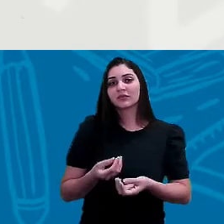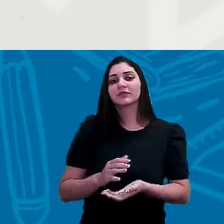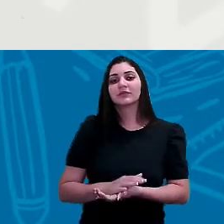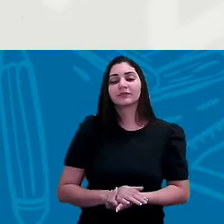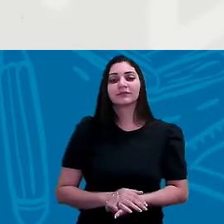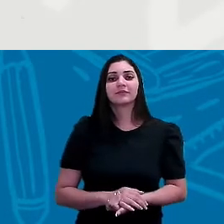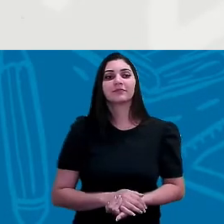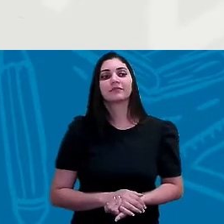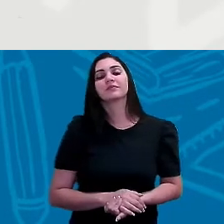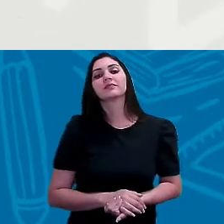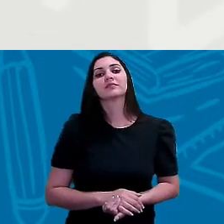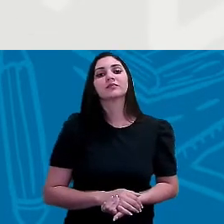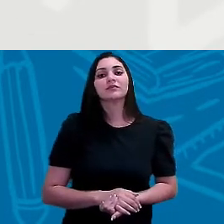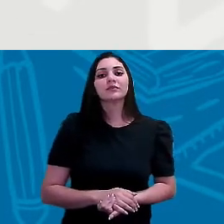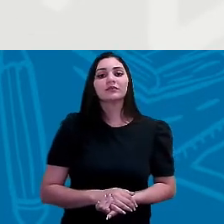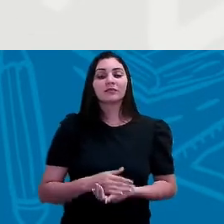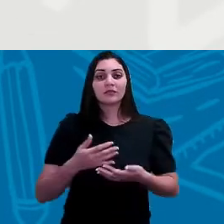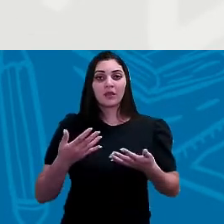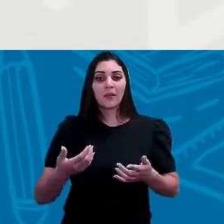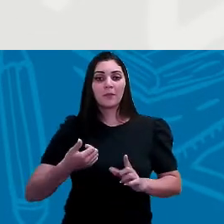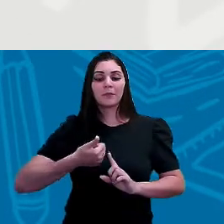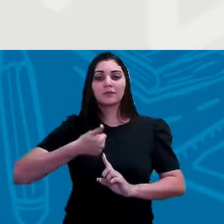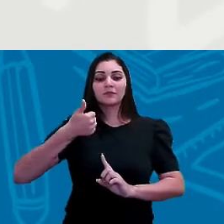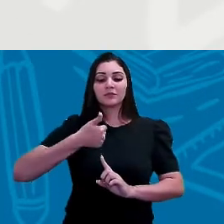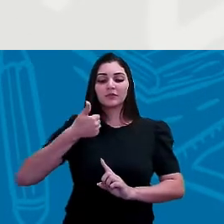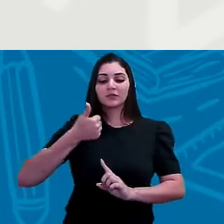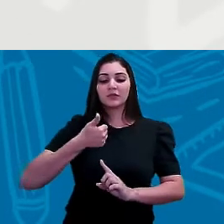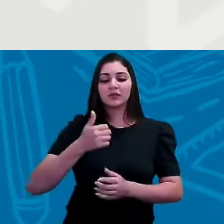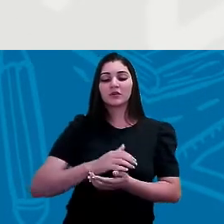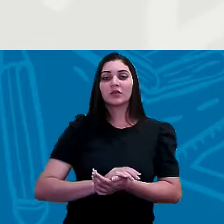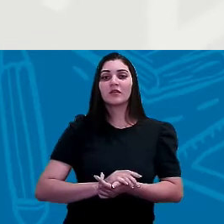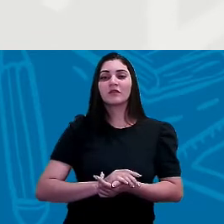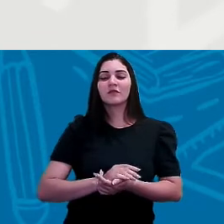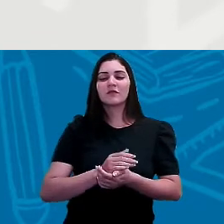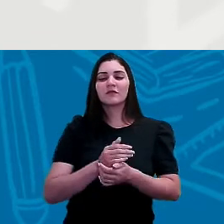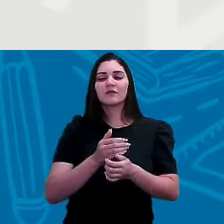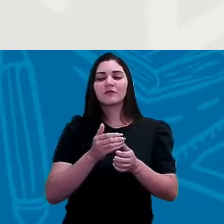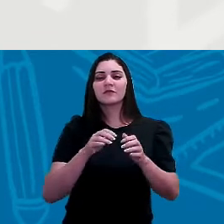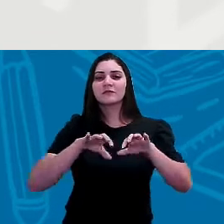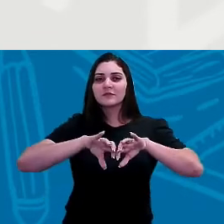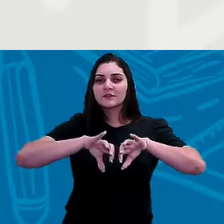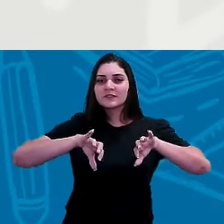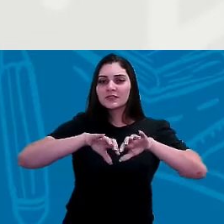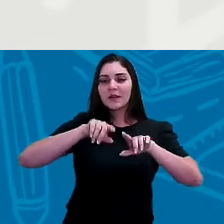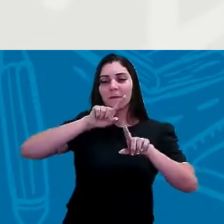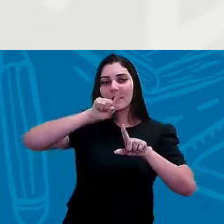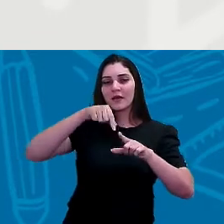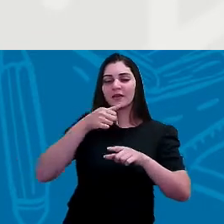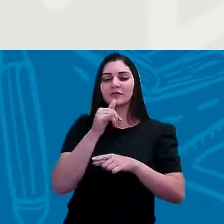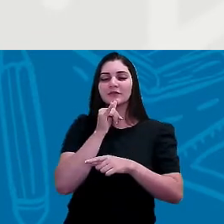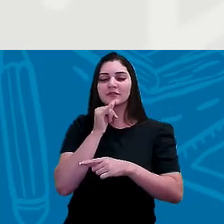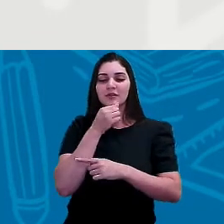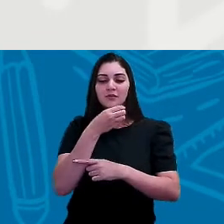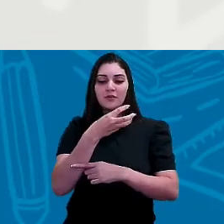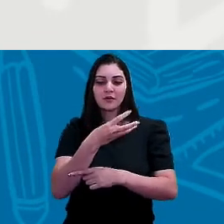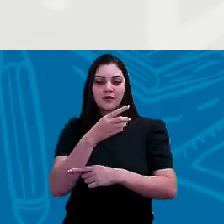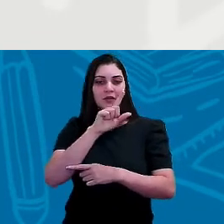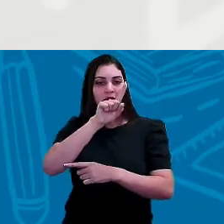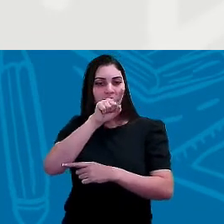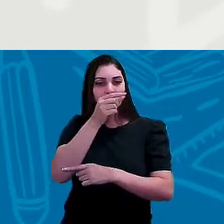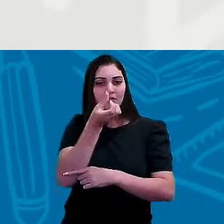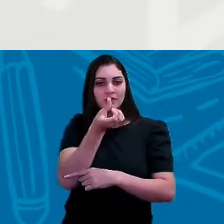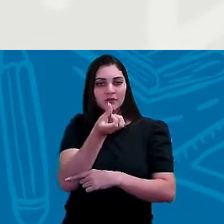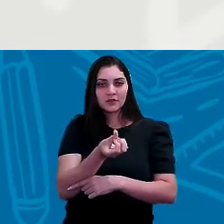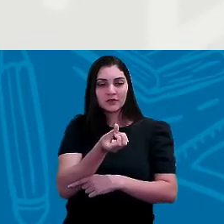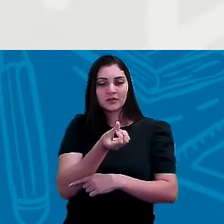que a gente vai aprender. Primeiro, ó, eu dou uma separadinha ali do 3, do 6, né? Boto esse tracinho.